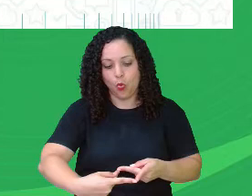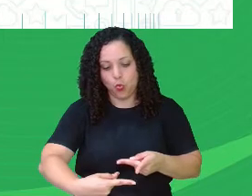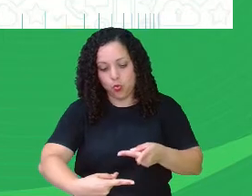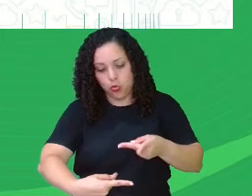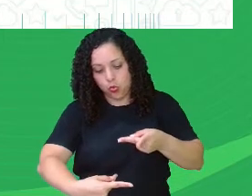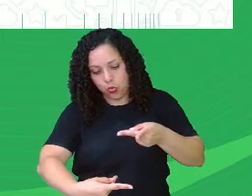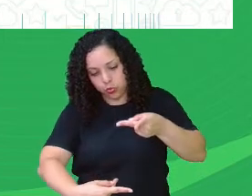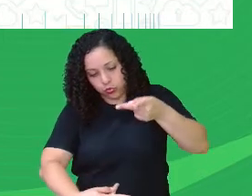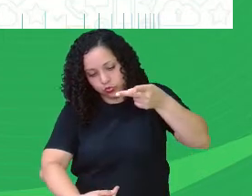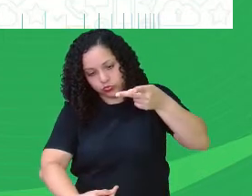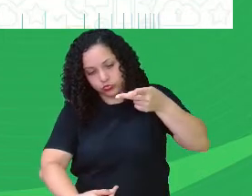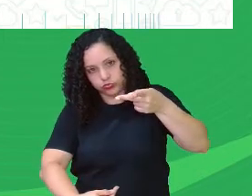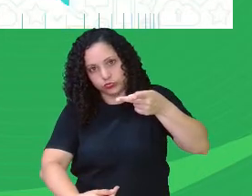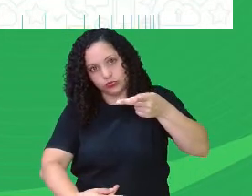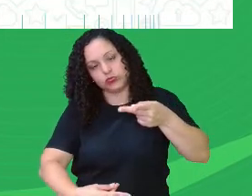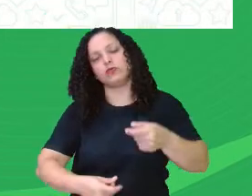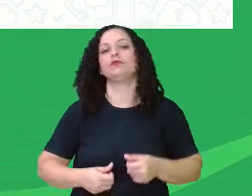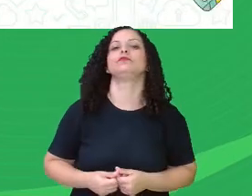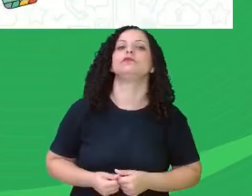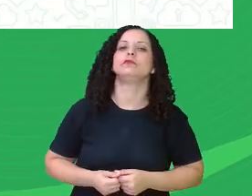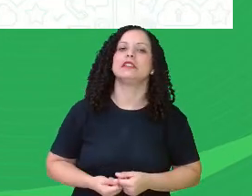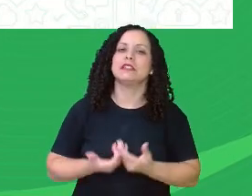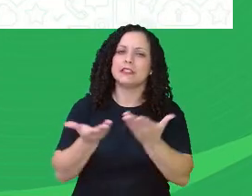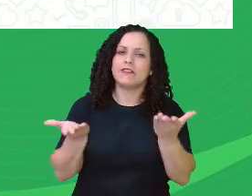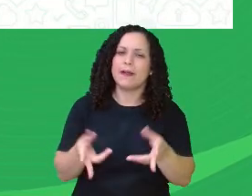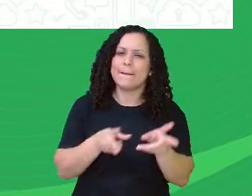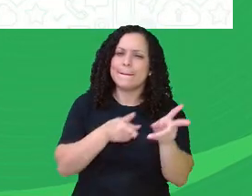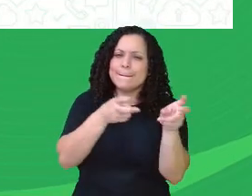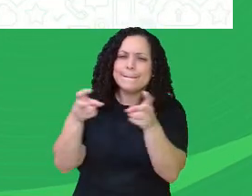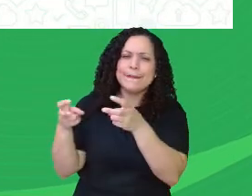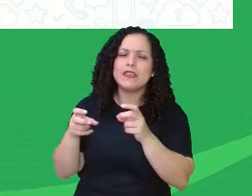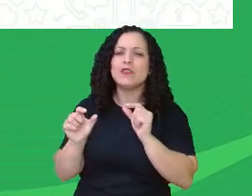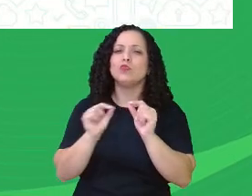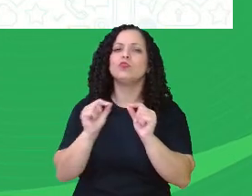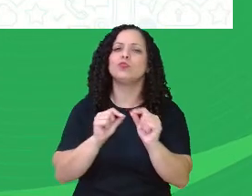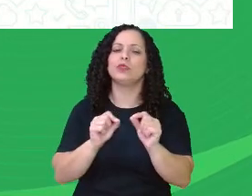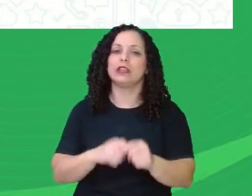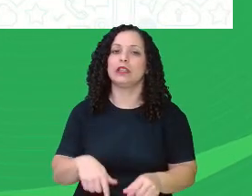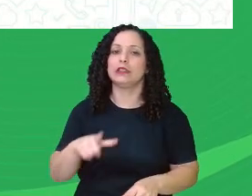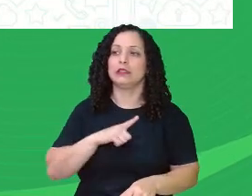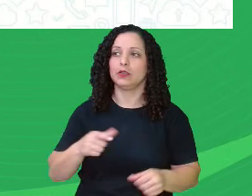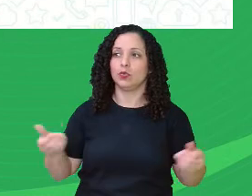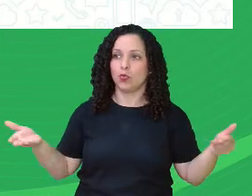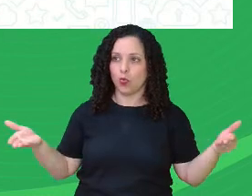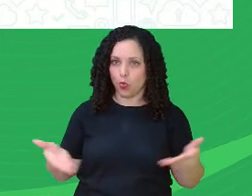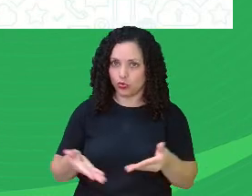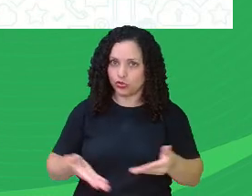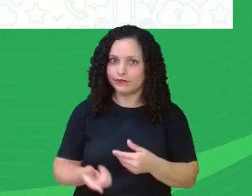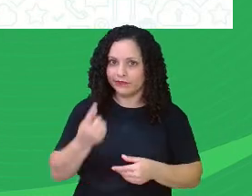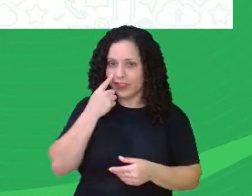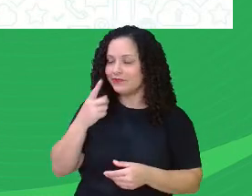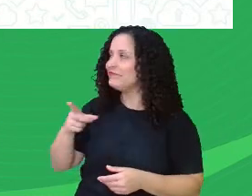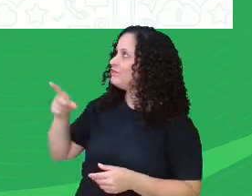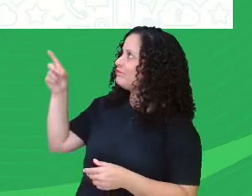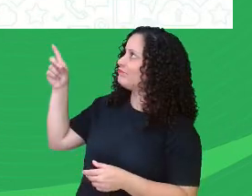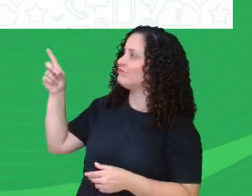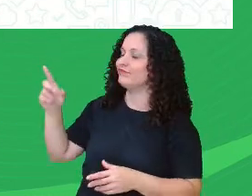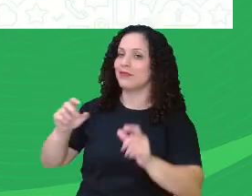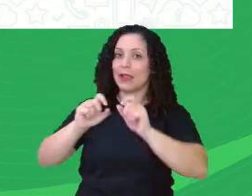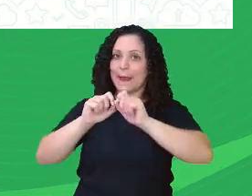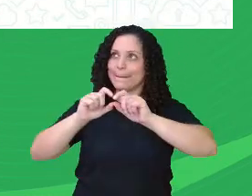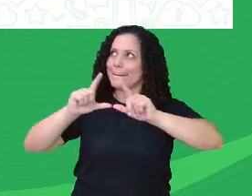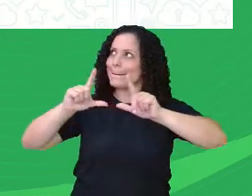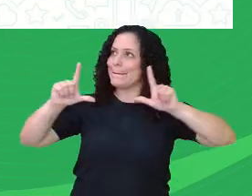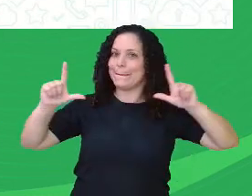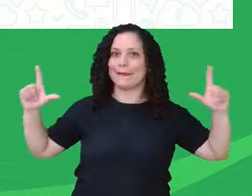tá bom? E aí você vai perceber o seguinte, ó, quando eu tenho a primeira questão de hoje, ó, observa bem direitinho aí, a tela tá massa aí, ó, bem cheinha